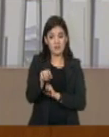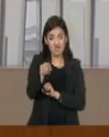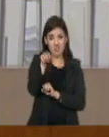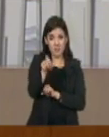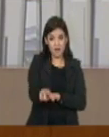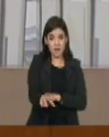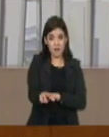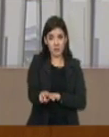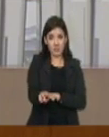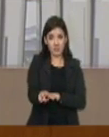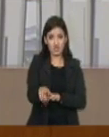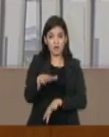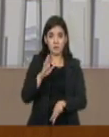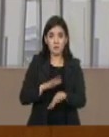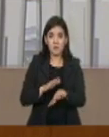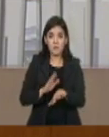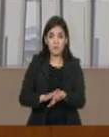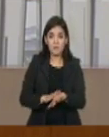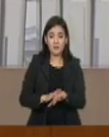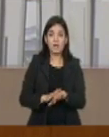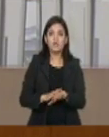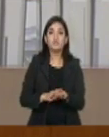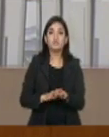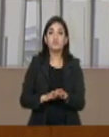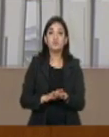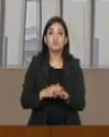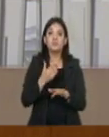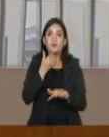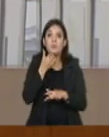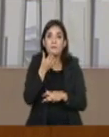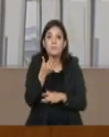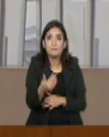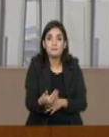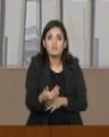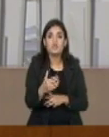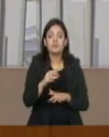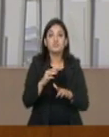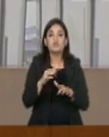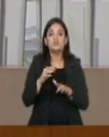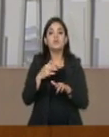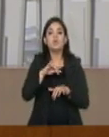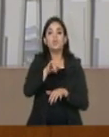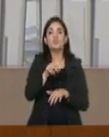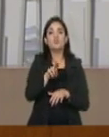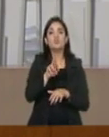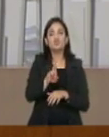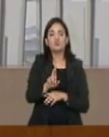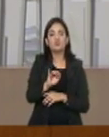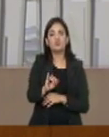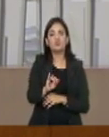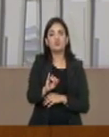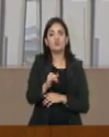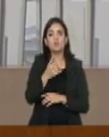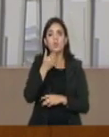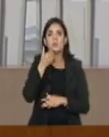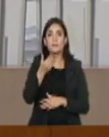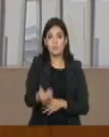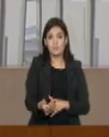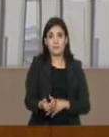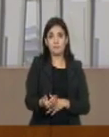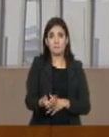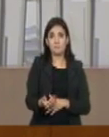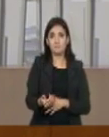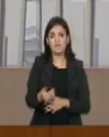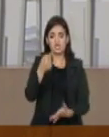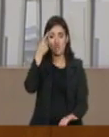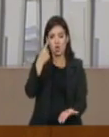na apelação da decisão do júri, ao se julgar a apelação, se na apelação